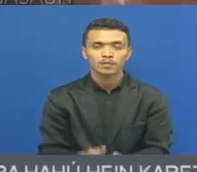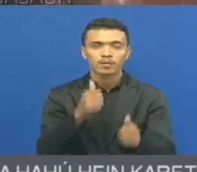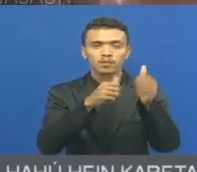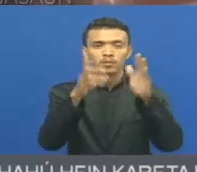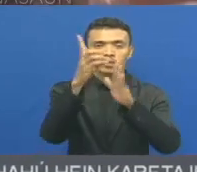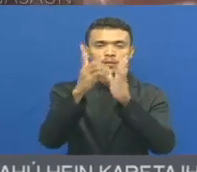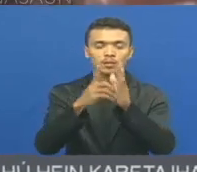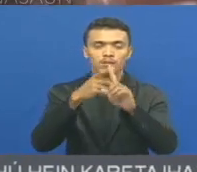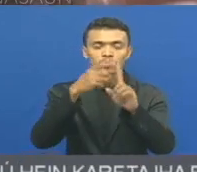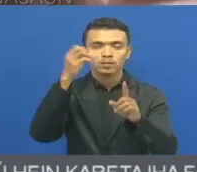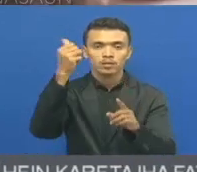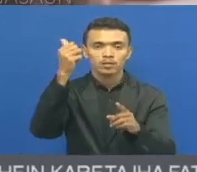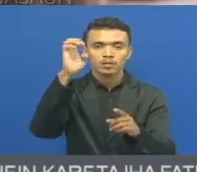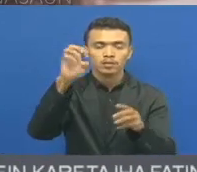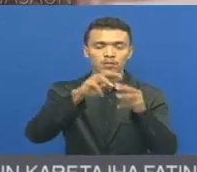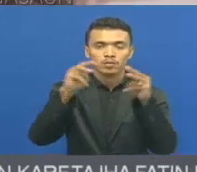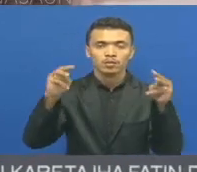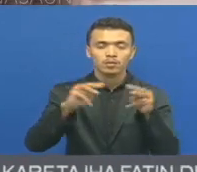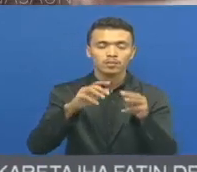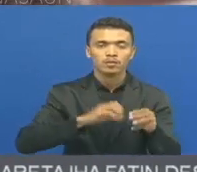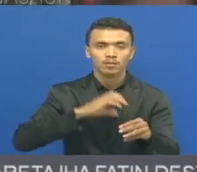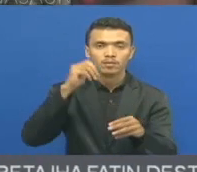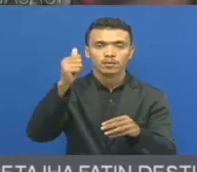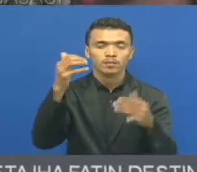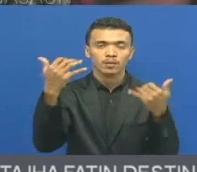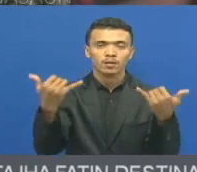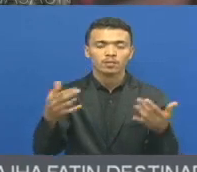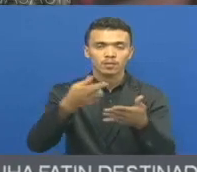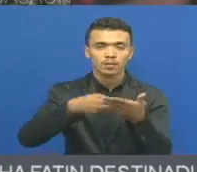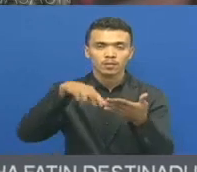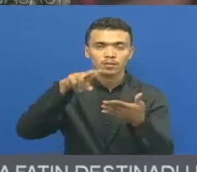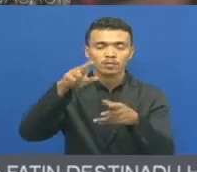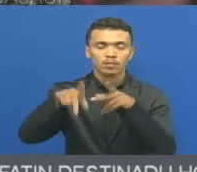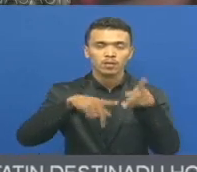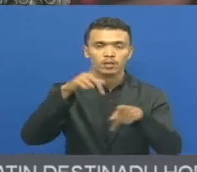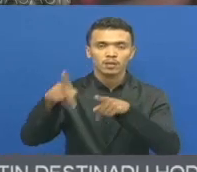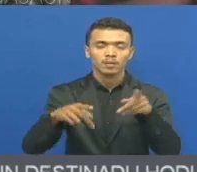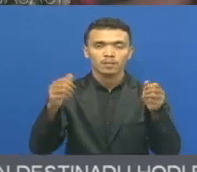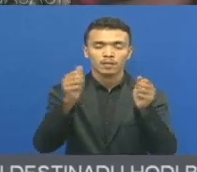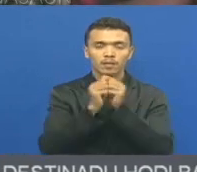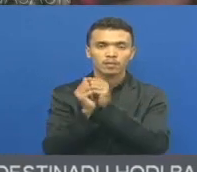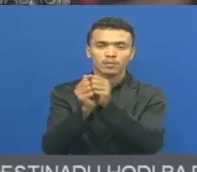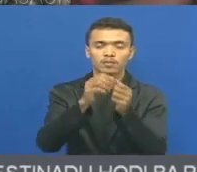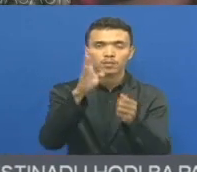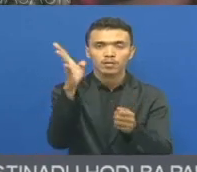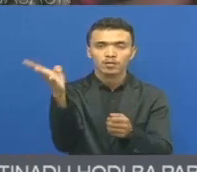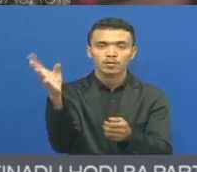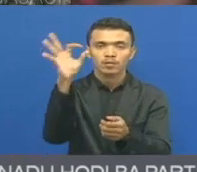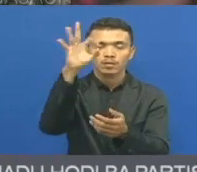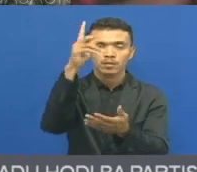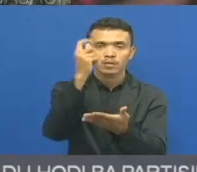Tuerdados, o sexta é município Covalima Katak, agora de Dão, resiste ona eleitores o total rihun hat nulo